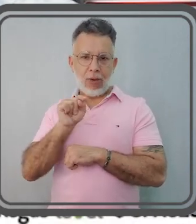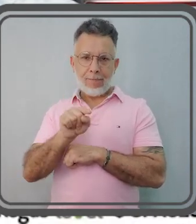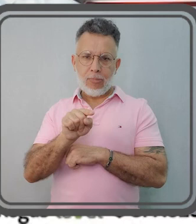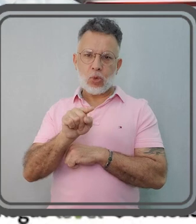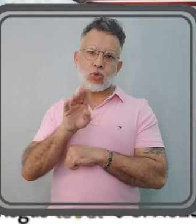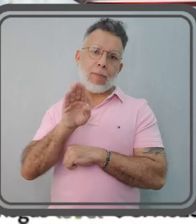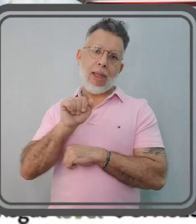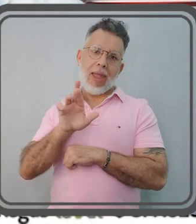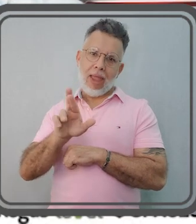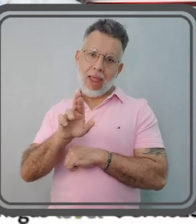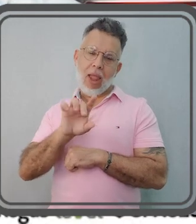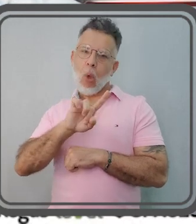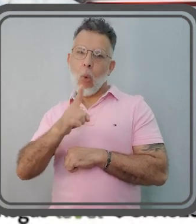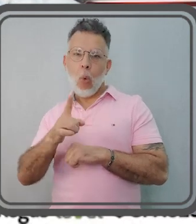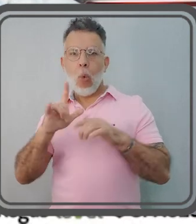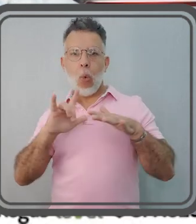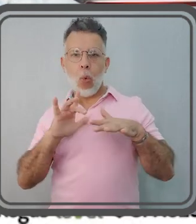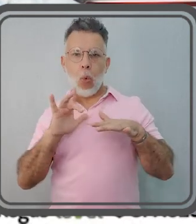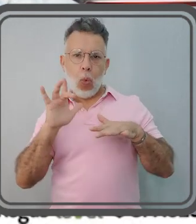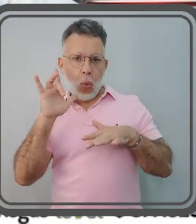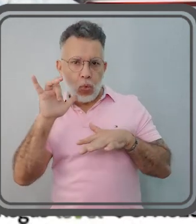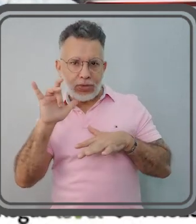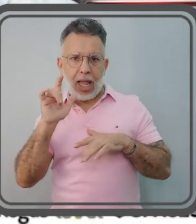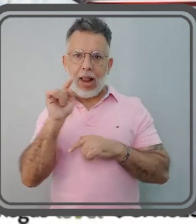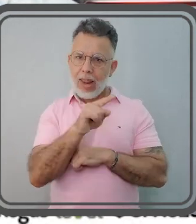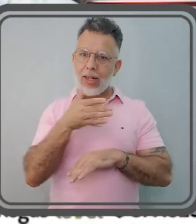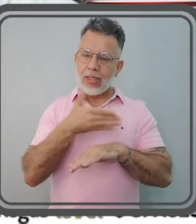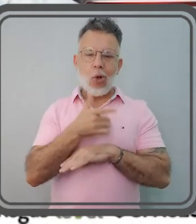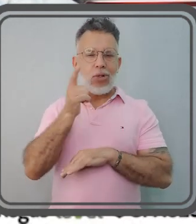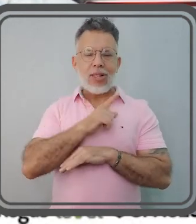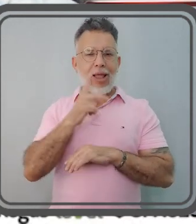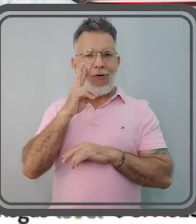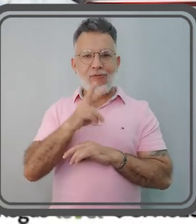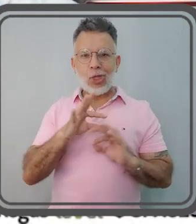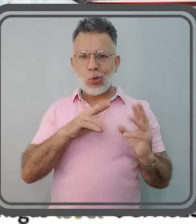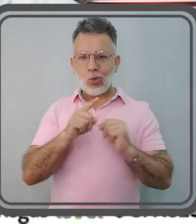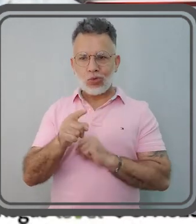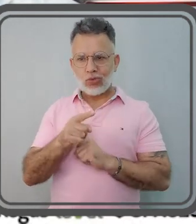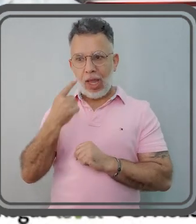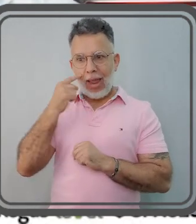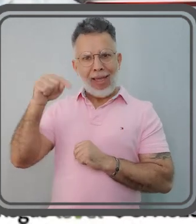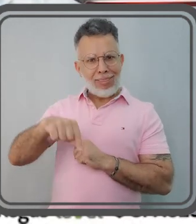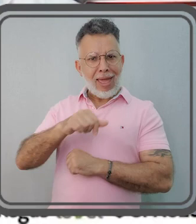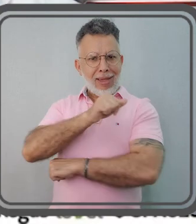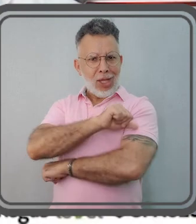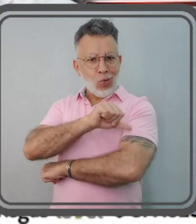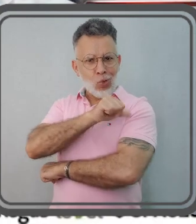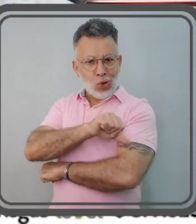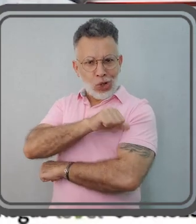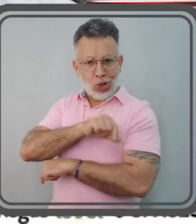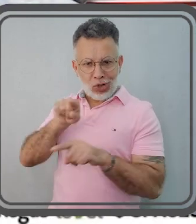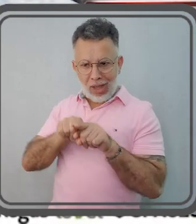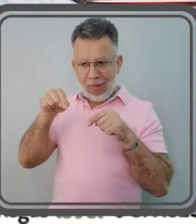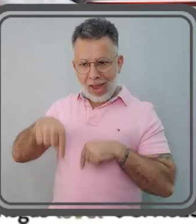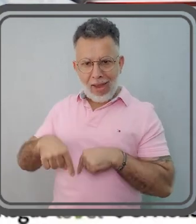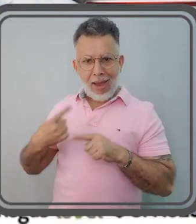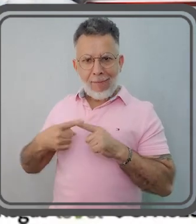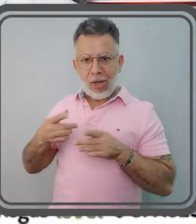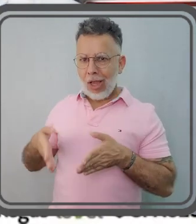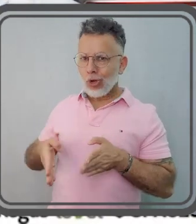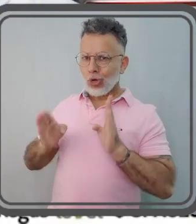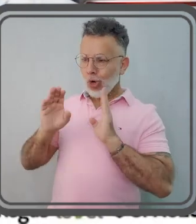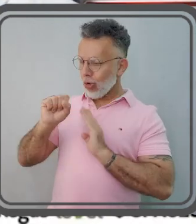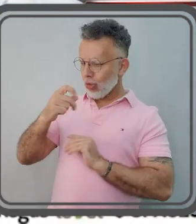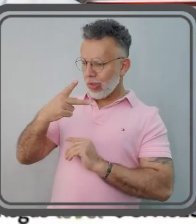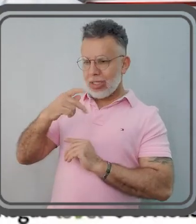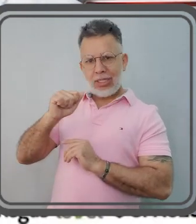ver tudo. E quem está aqui no Rio, né? Eu estou no Spaces aqui de Ipanema. Né? Quem está aqui no Rio, você comentou antes do nosso papo